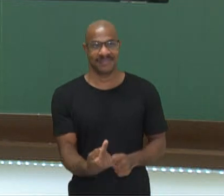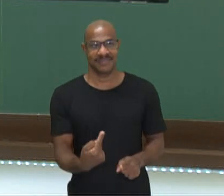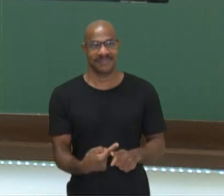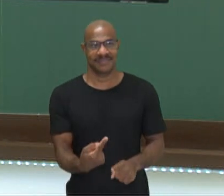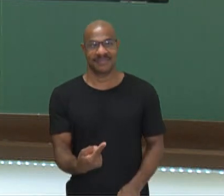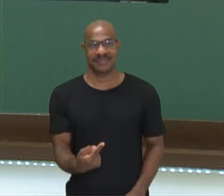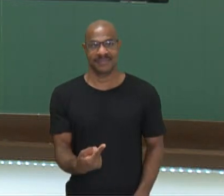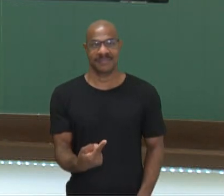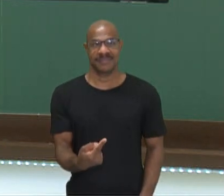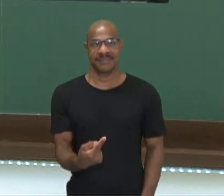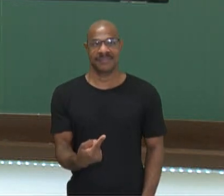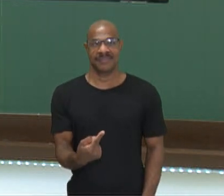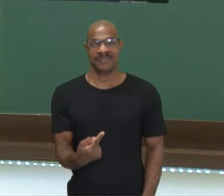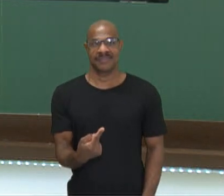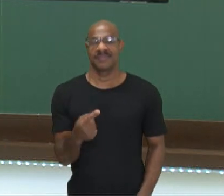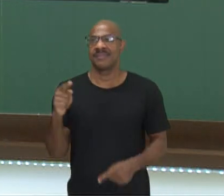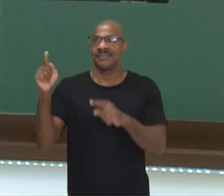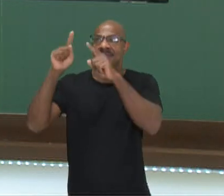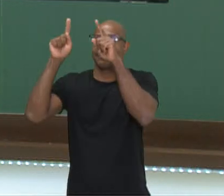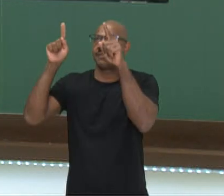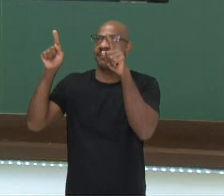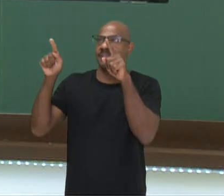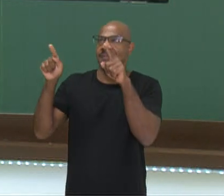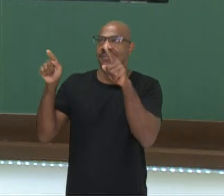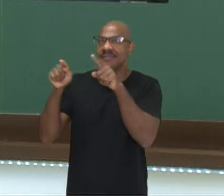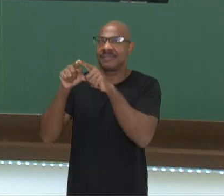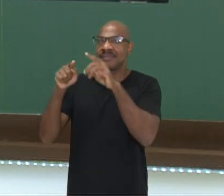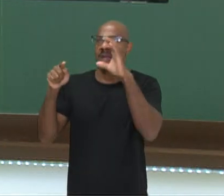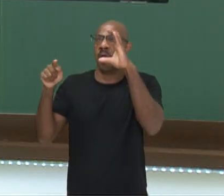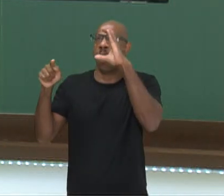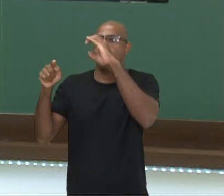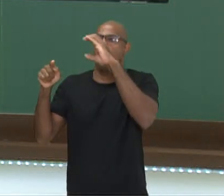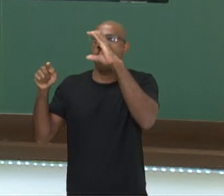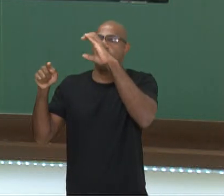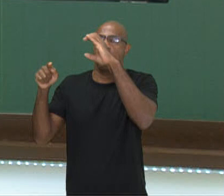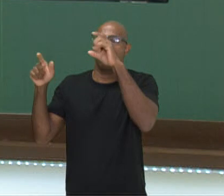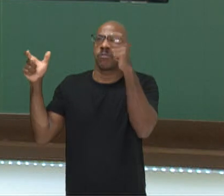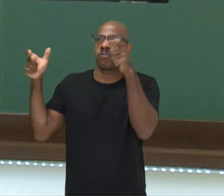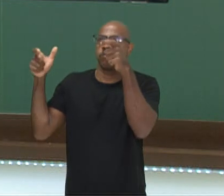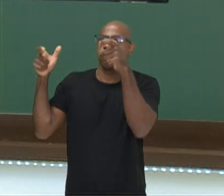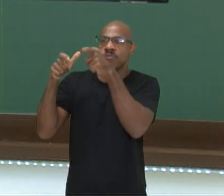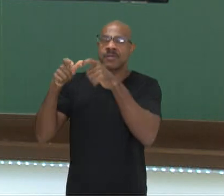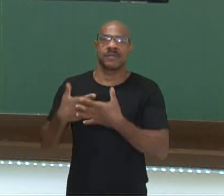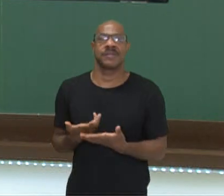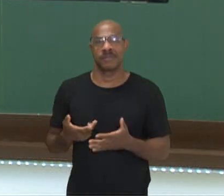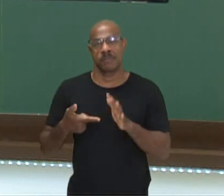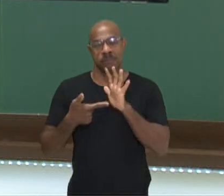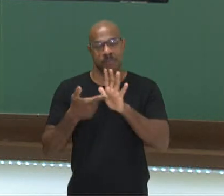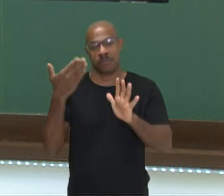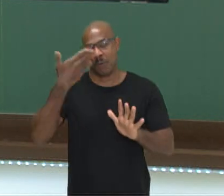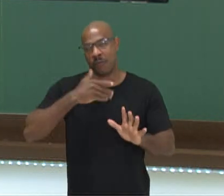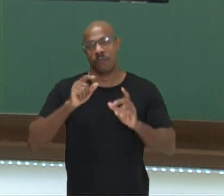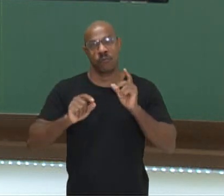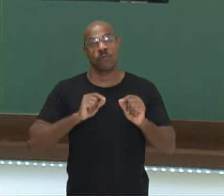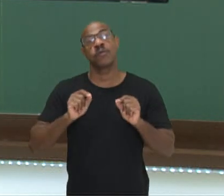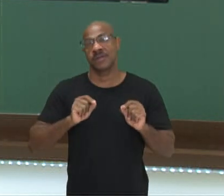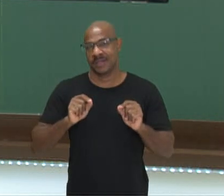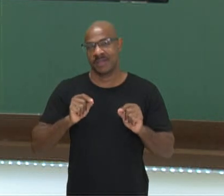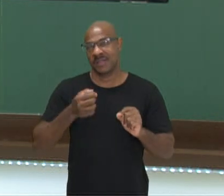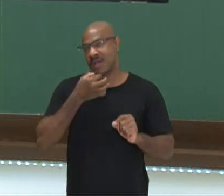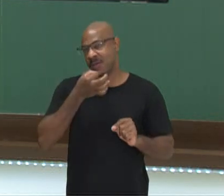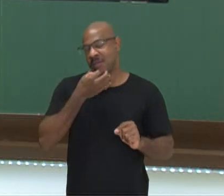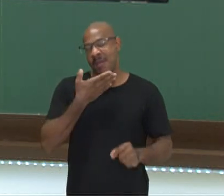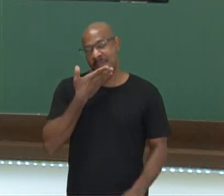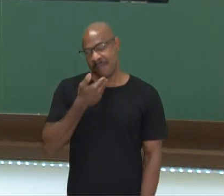foi engolindo, foi diminuindo o balão do outro personagem. Isso prova que os argumentos que ele apresentou foram